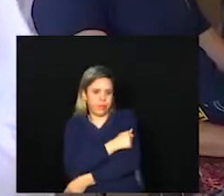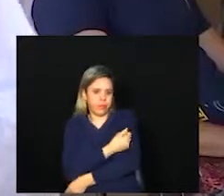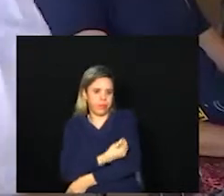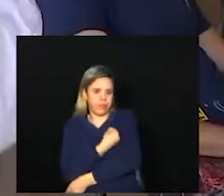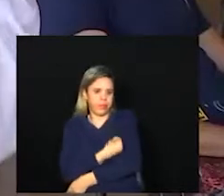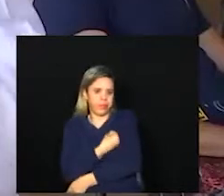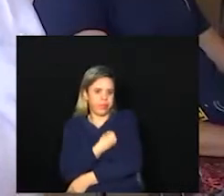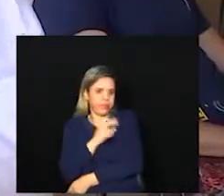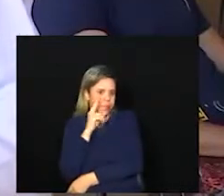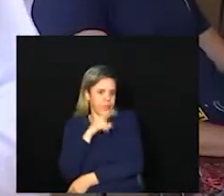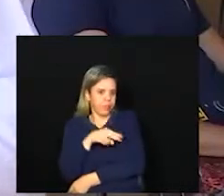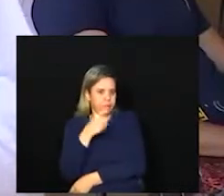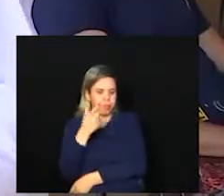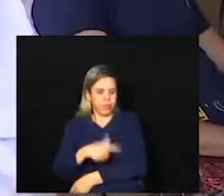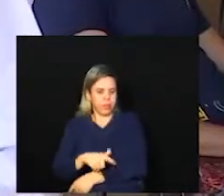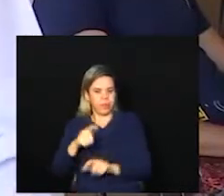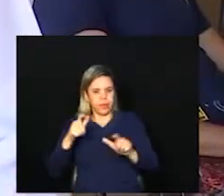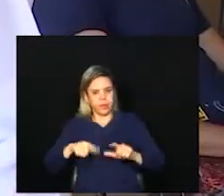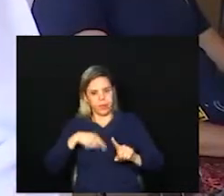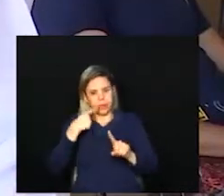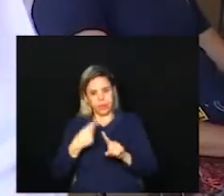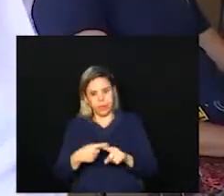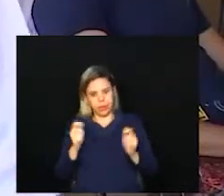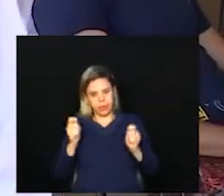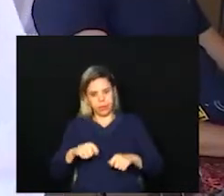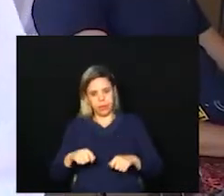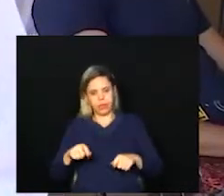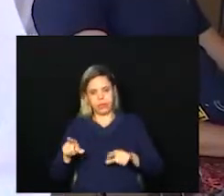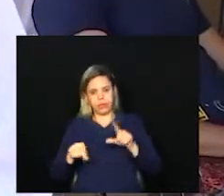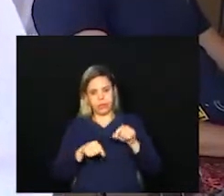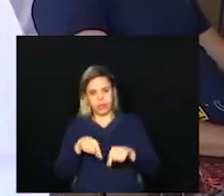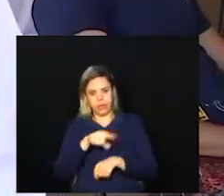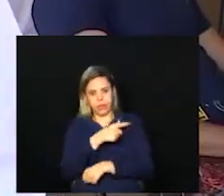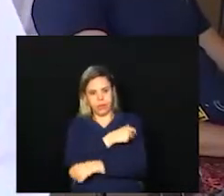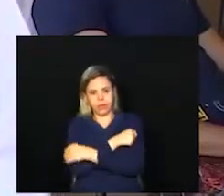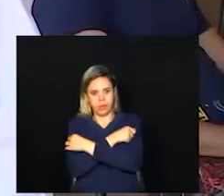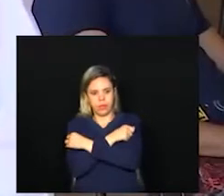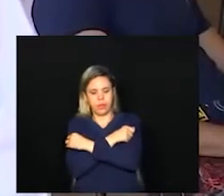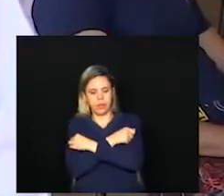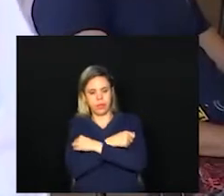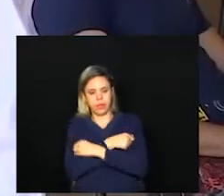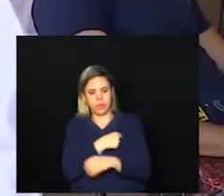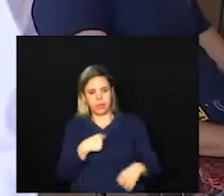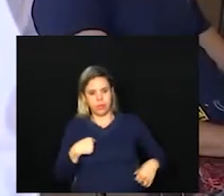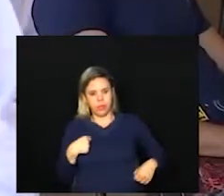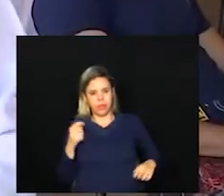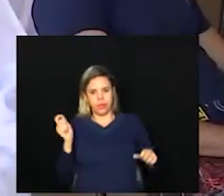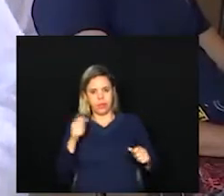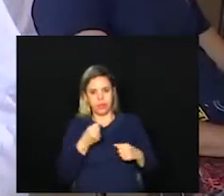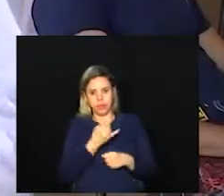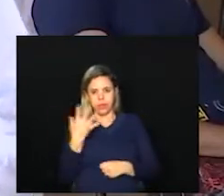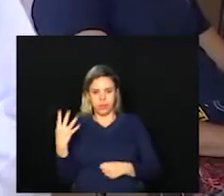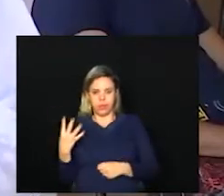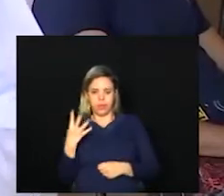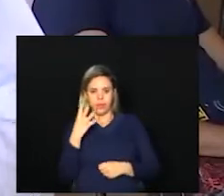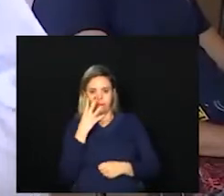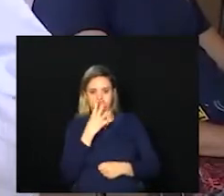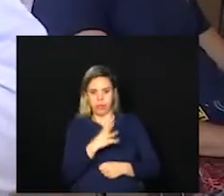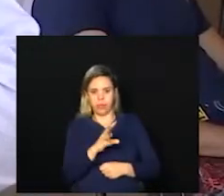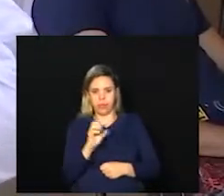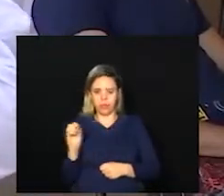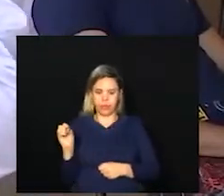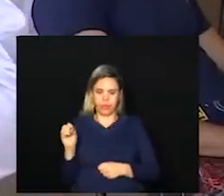vocês vão ver mais um local de opção, de escolha para se vacinar. A nossa capacidade é em torno de 400